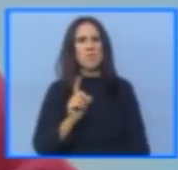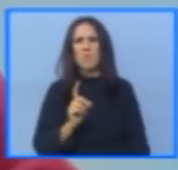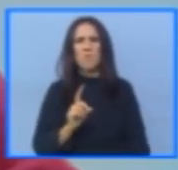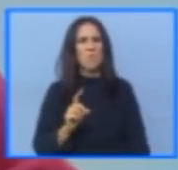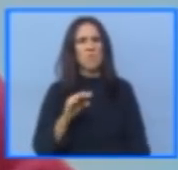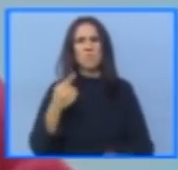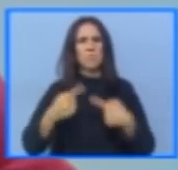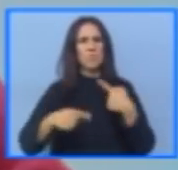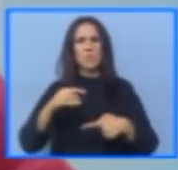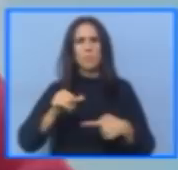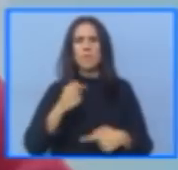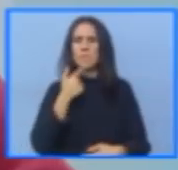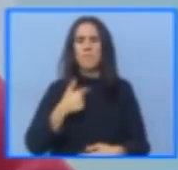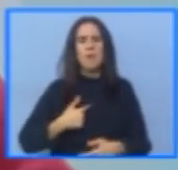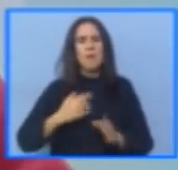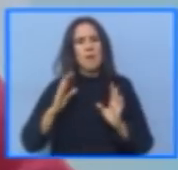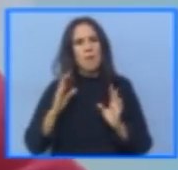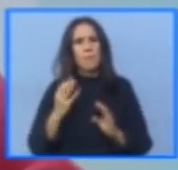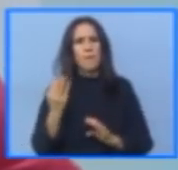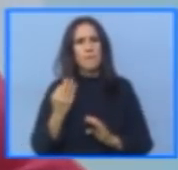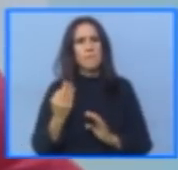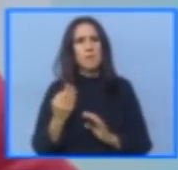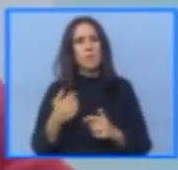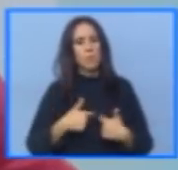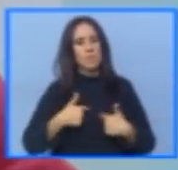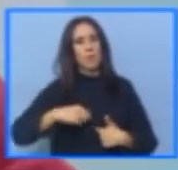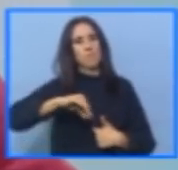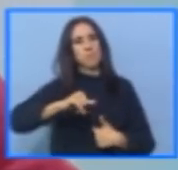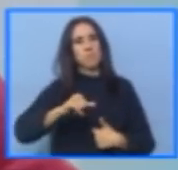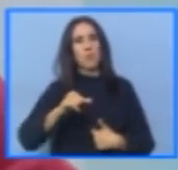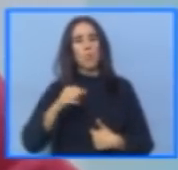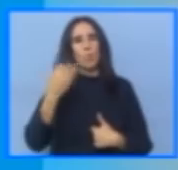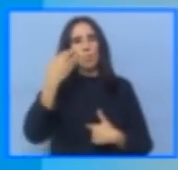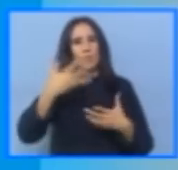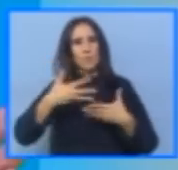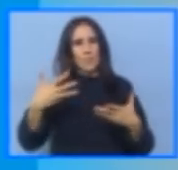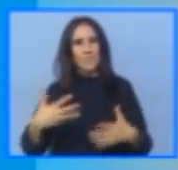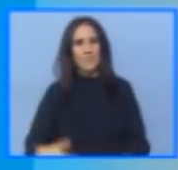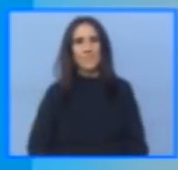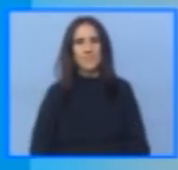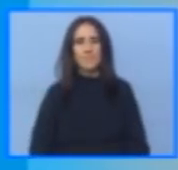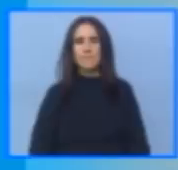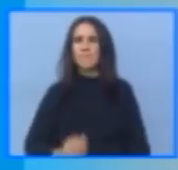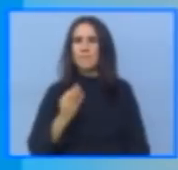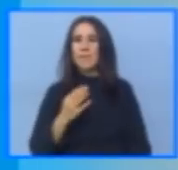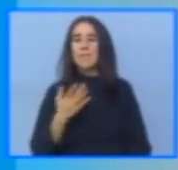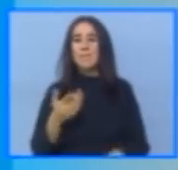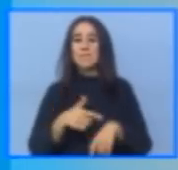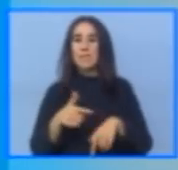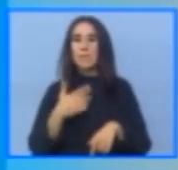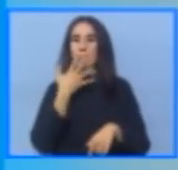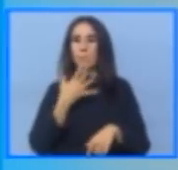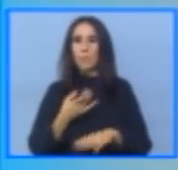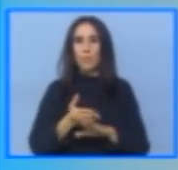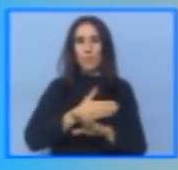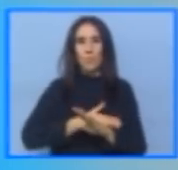aquilo era Matosinhos. Ele disse, mas está de facto no coração do Grande Porto. E este tempo do Advento, de que forma é que está